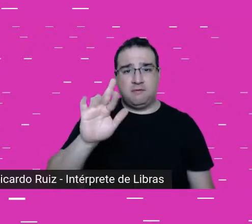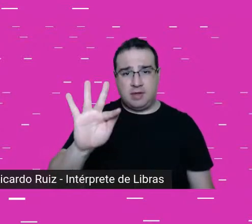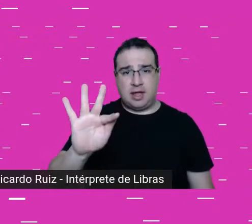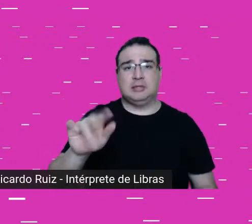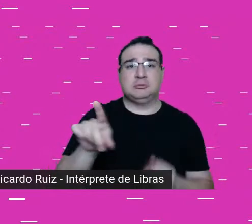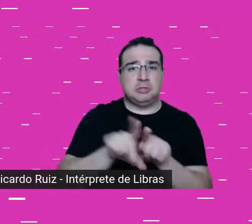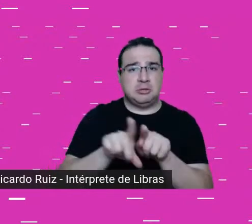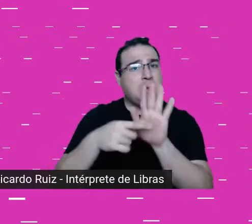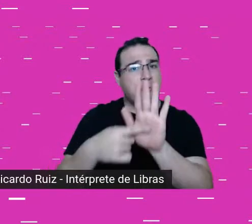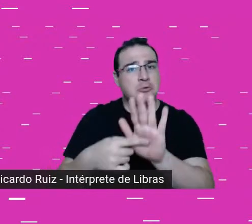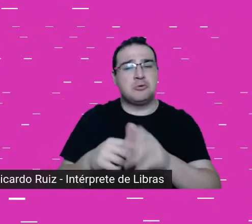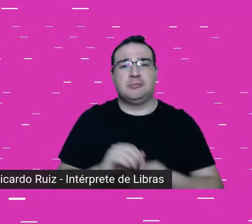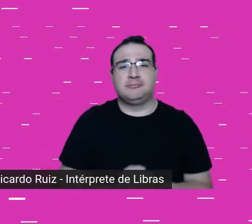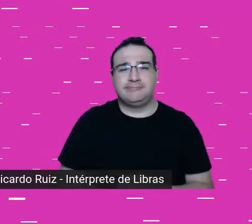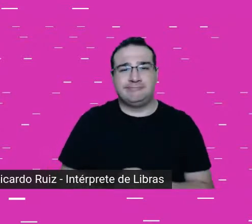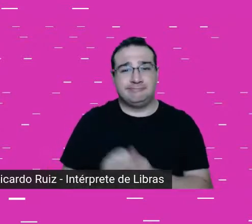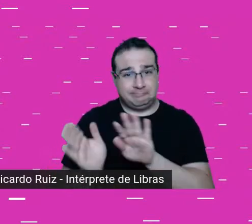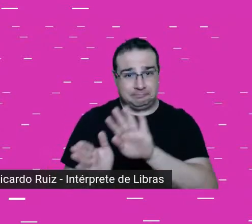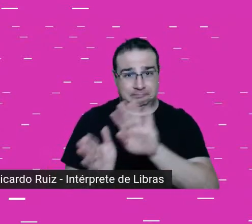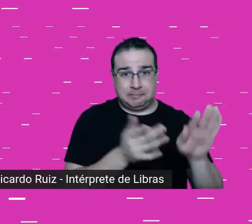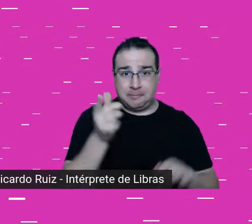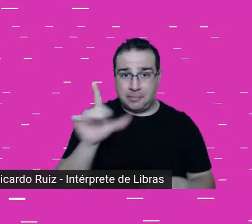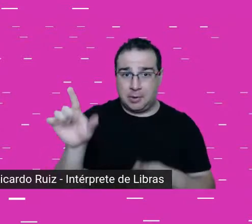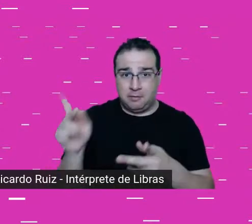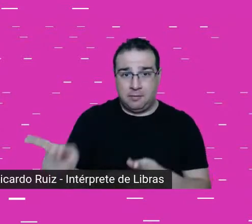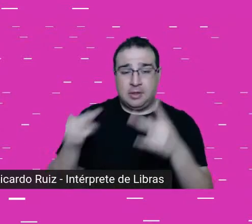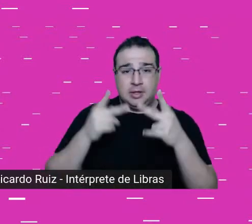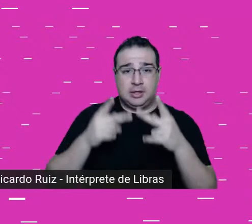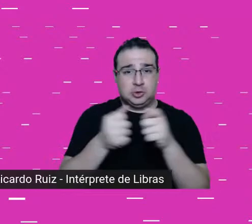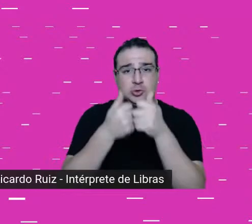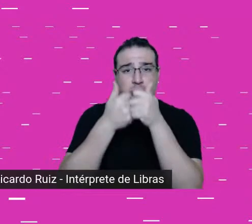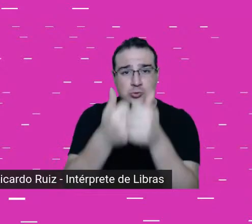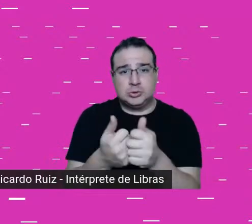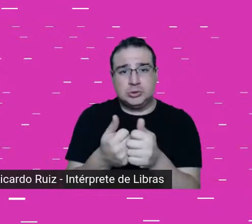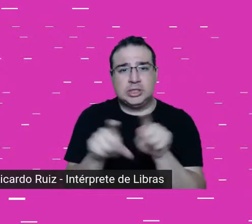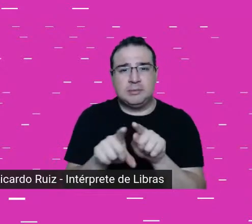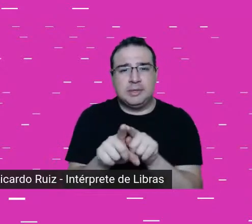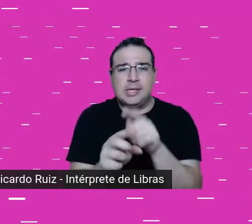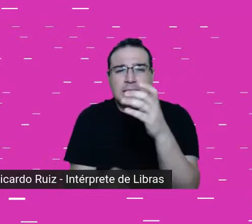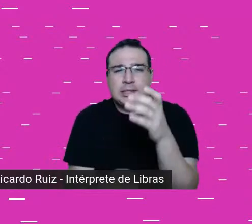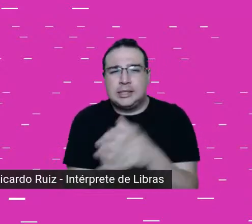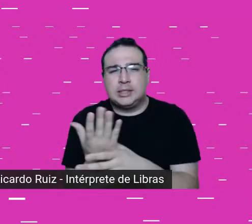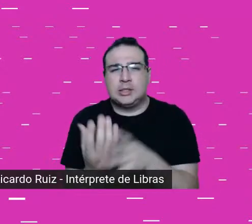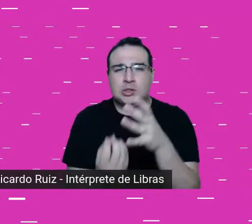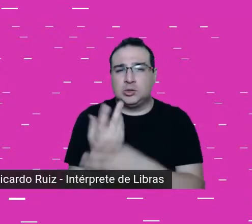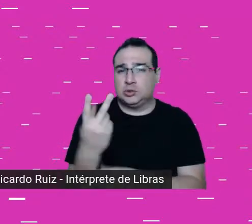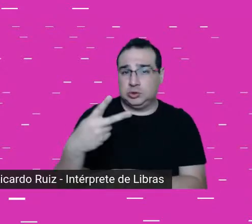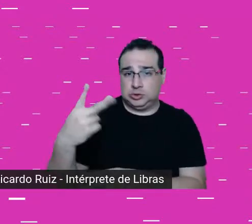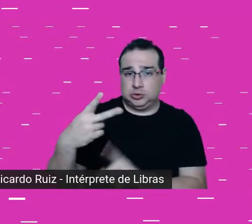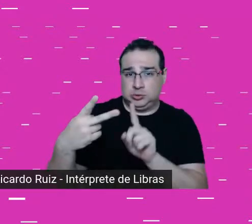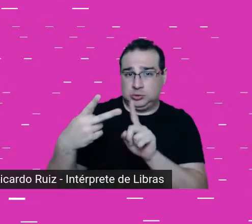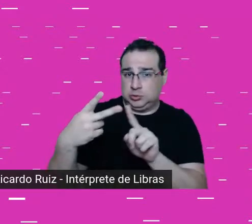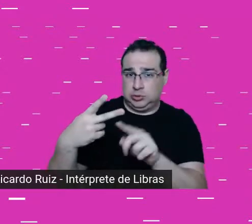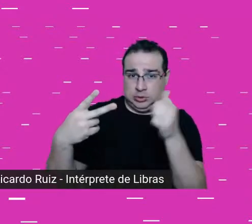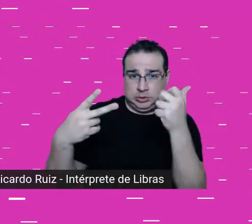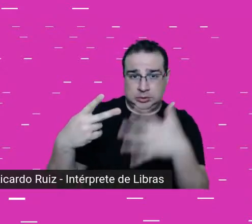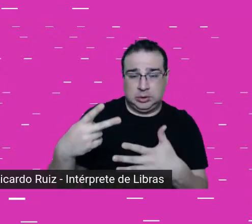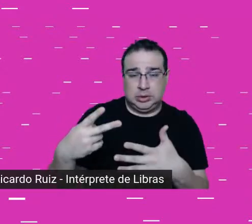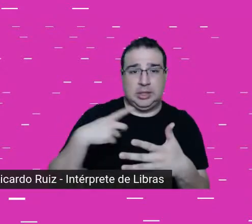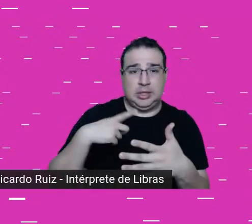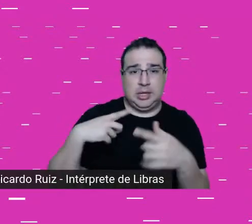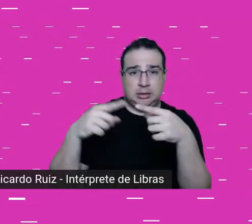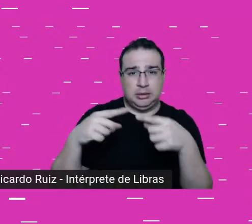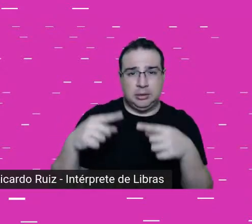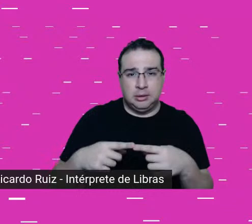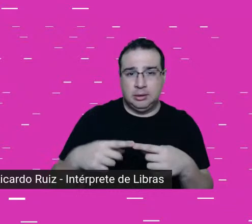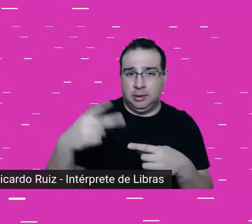outra convidada, que esteve junto nos processos criativos da segunda versão, Medeia II,